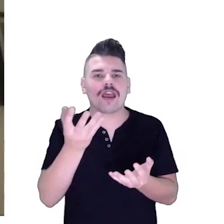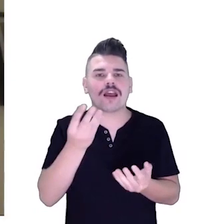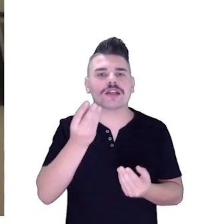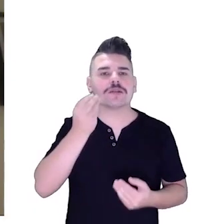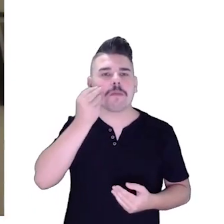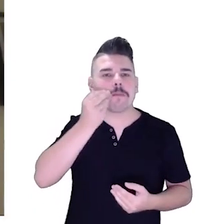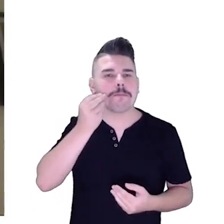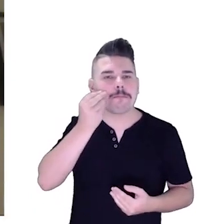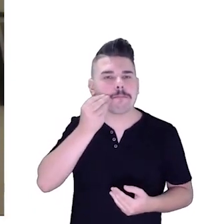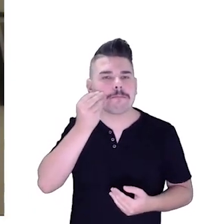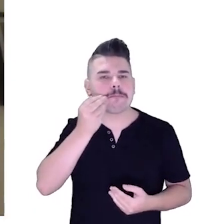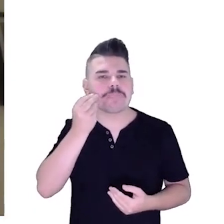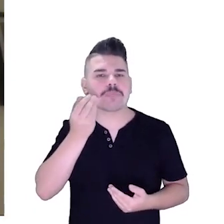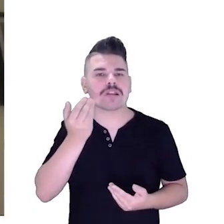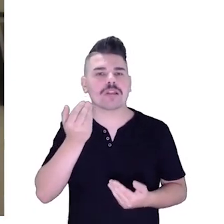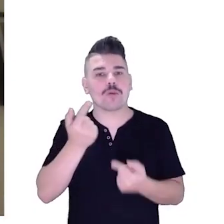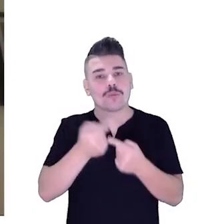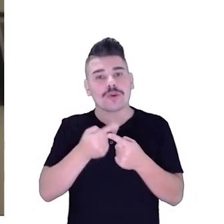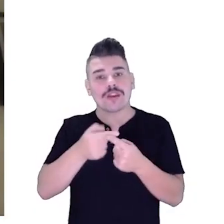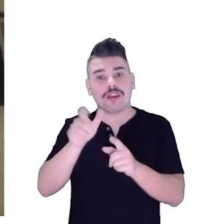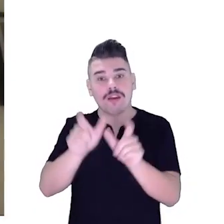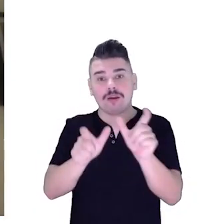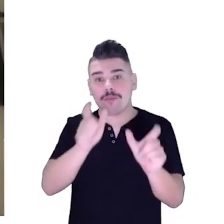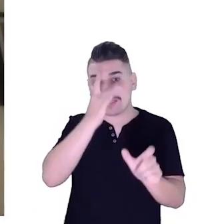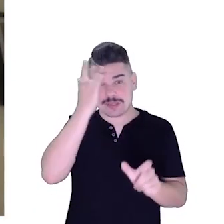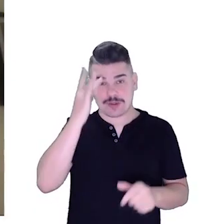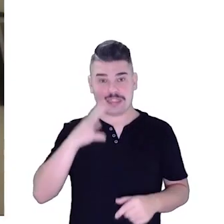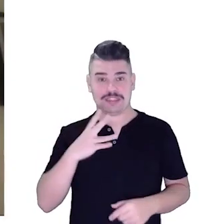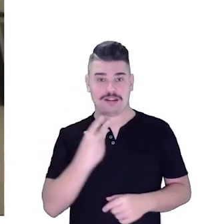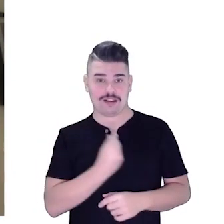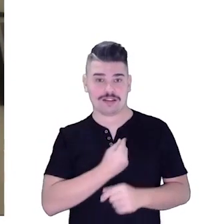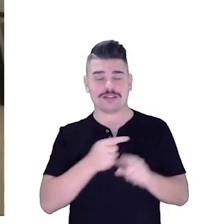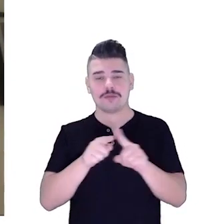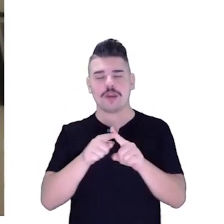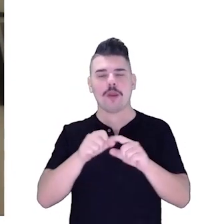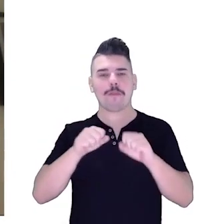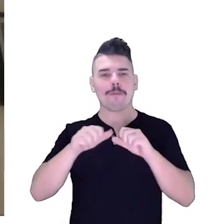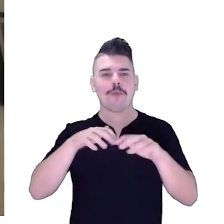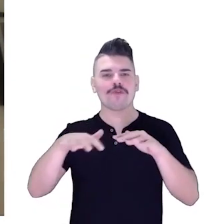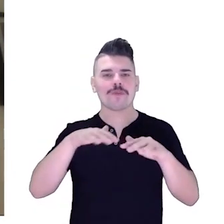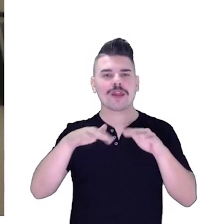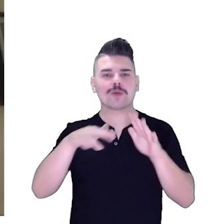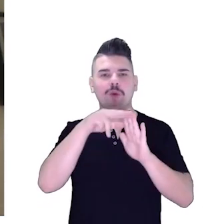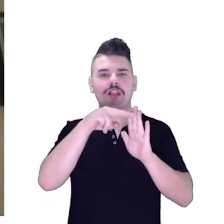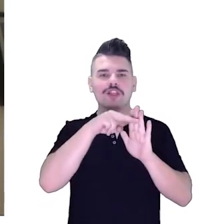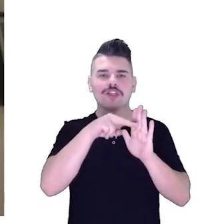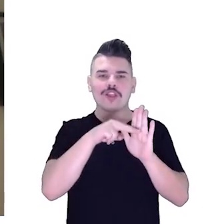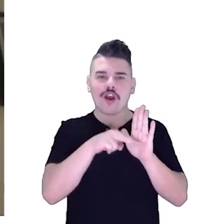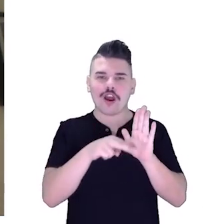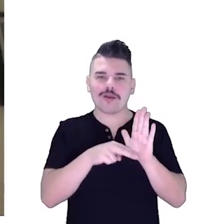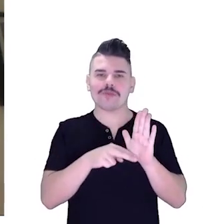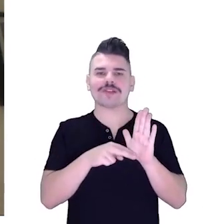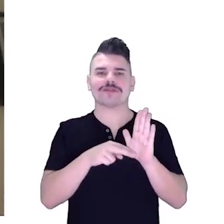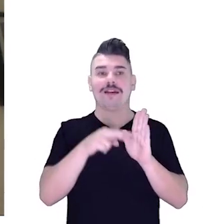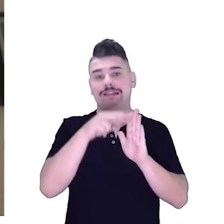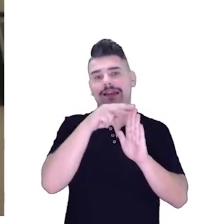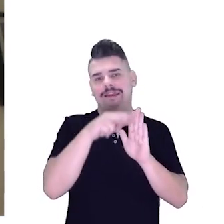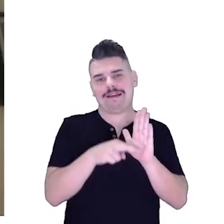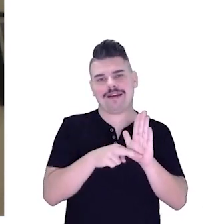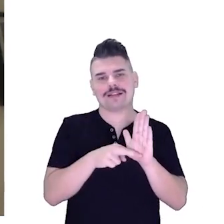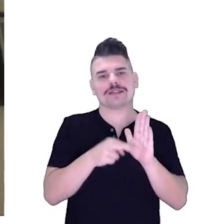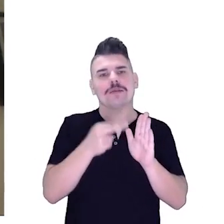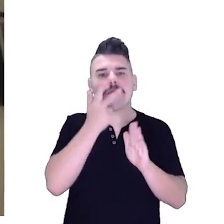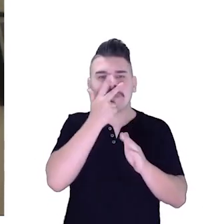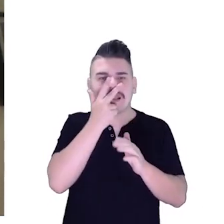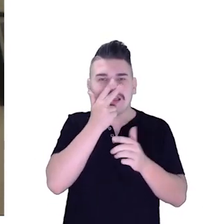a experimentação, né, e as pessoas trans, os rompimentos com as normatividades,